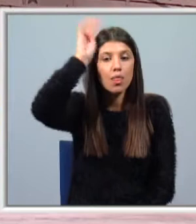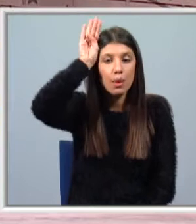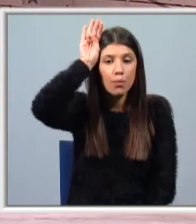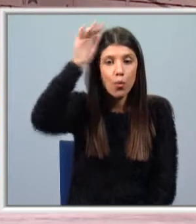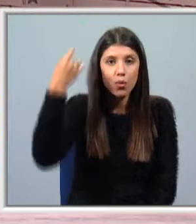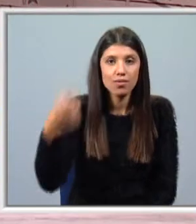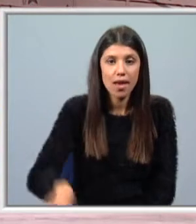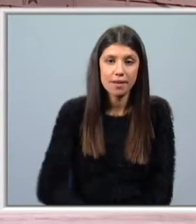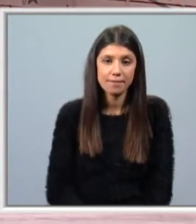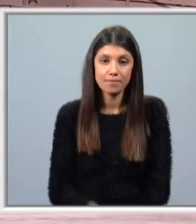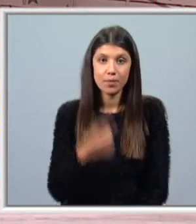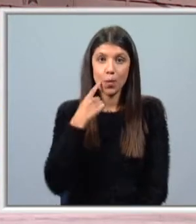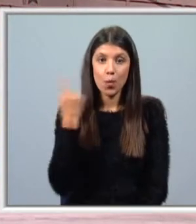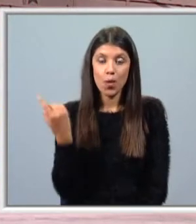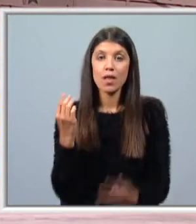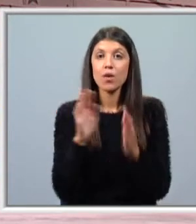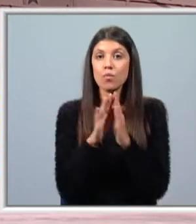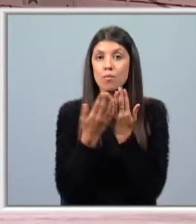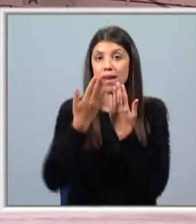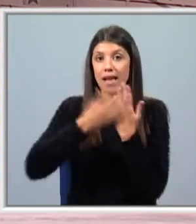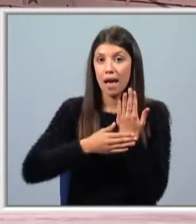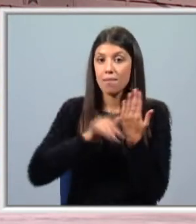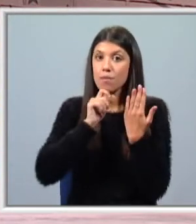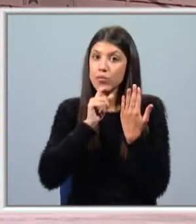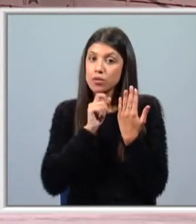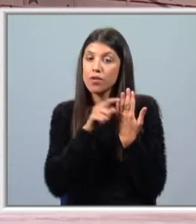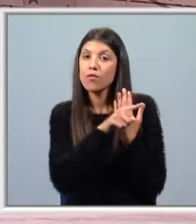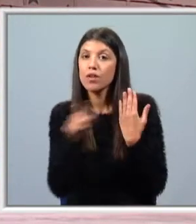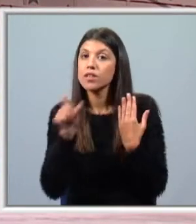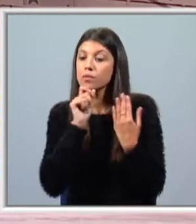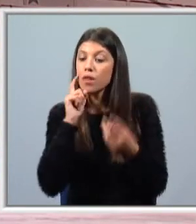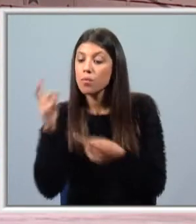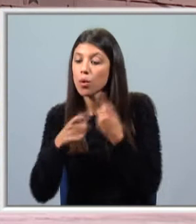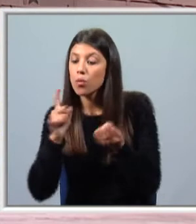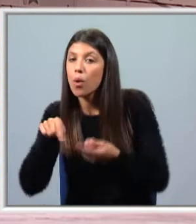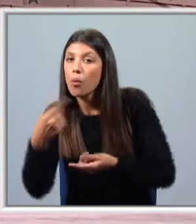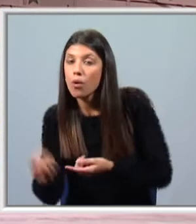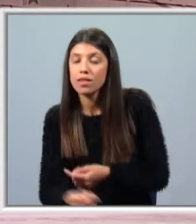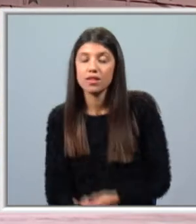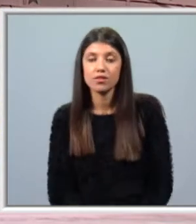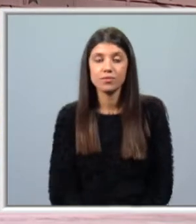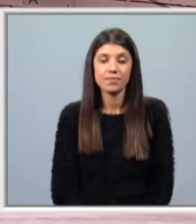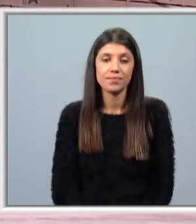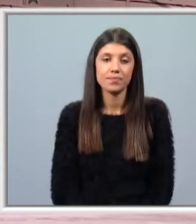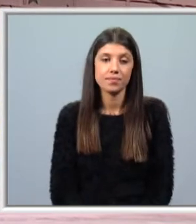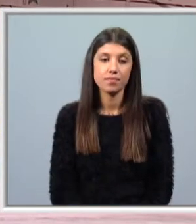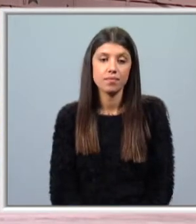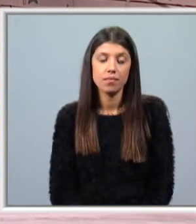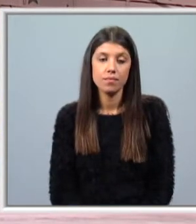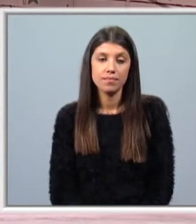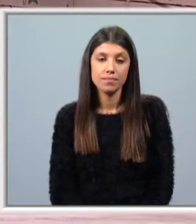Eu apresento-vos aqui uma das capas possíveis, se vocês quiserem ir procurar. Existem outras,